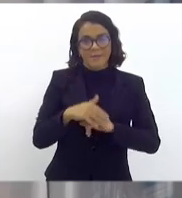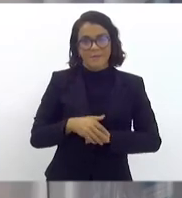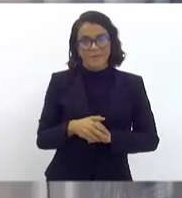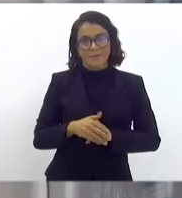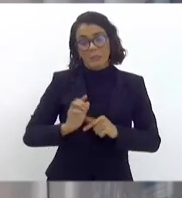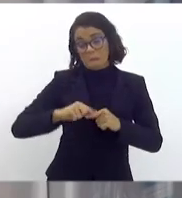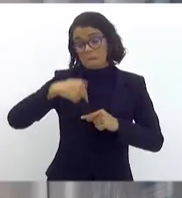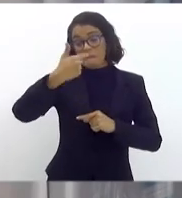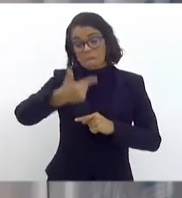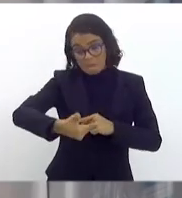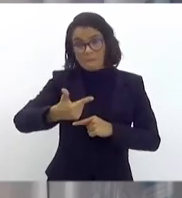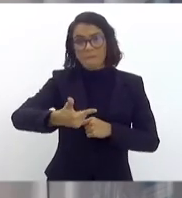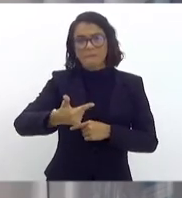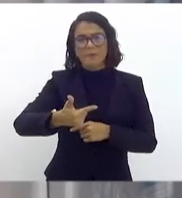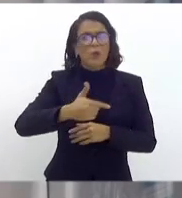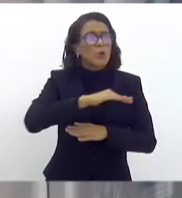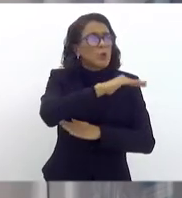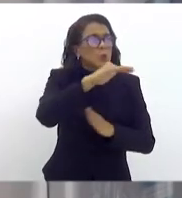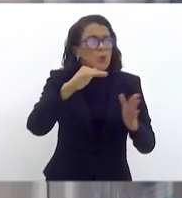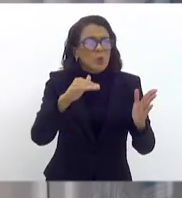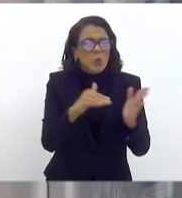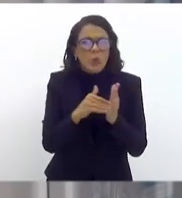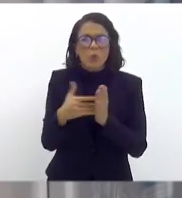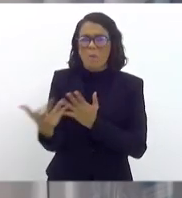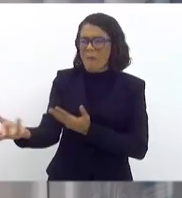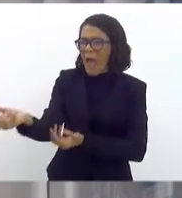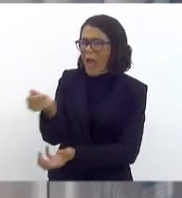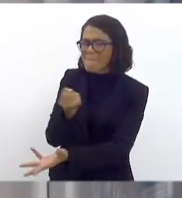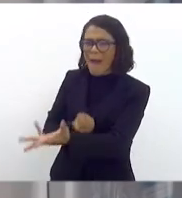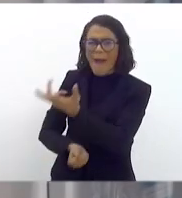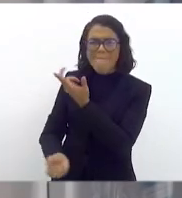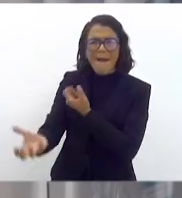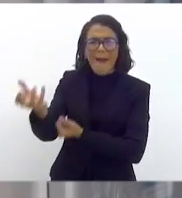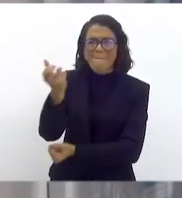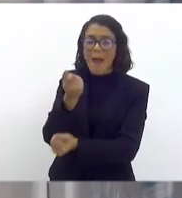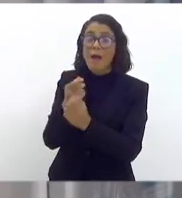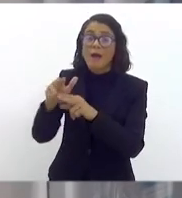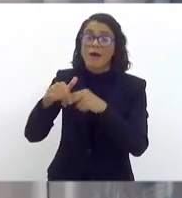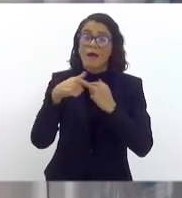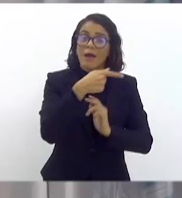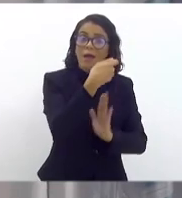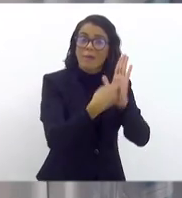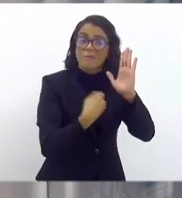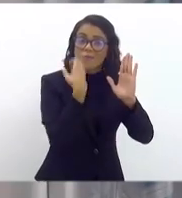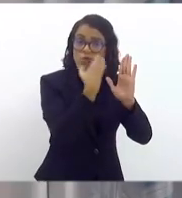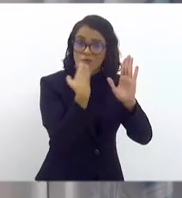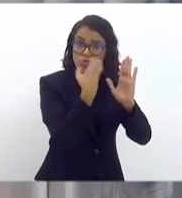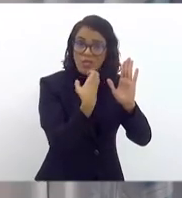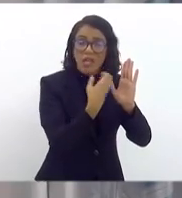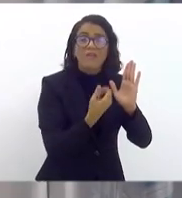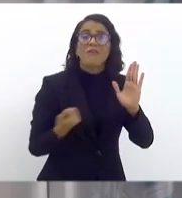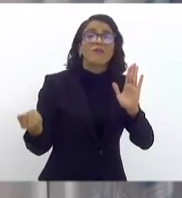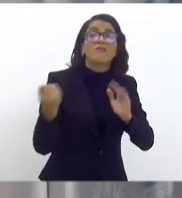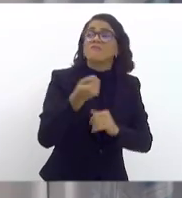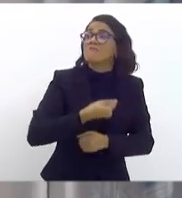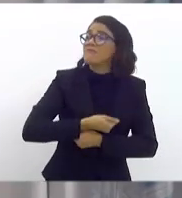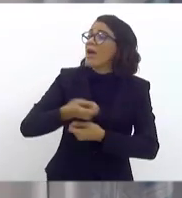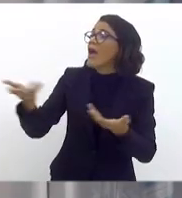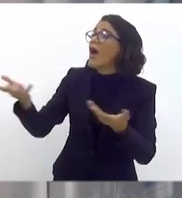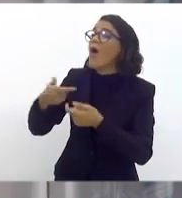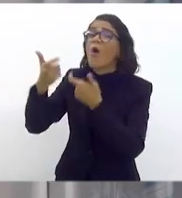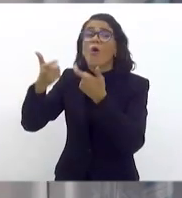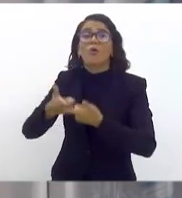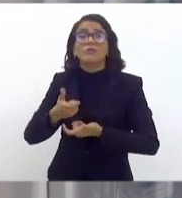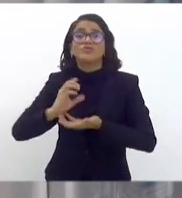Logo, tudo que foi arrecadado por parte das obras dele é para quem? Não havendo também outros